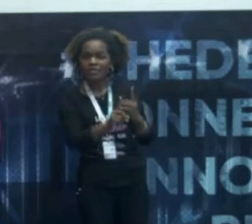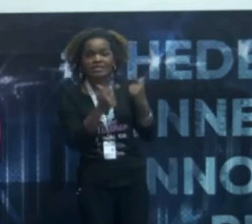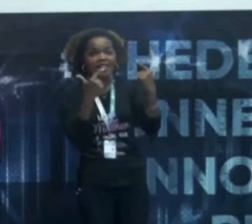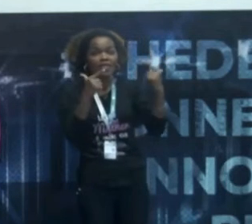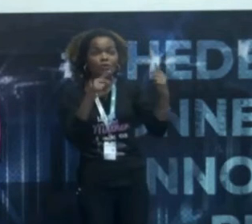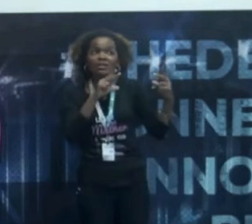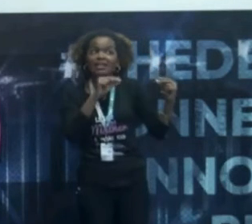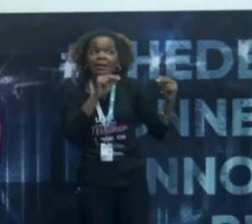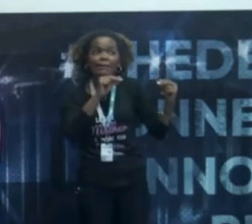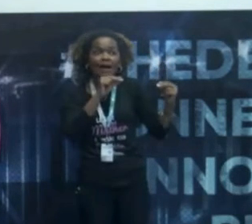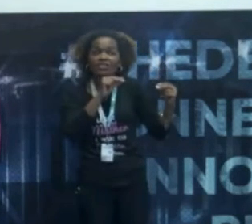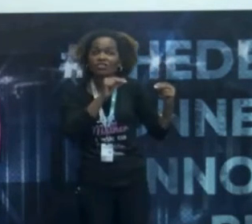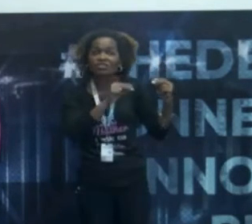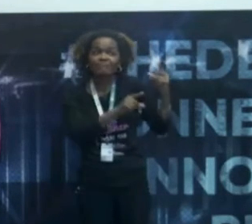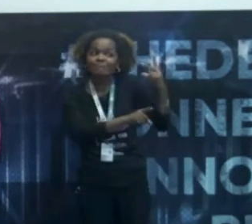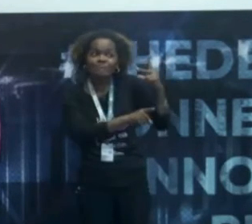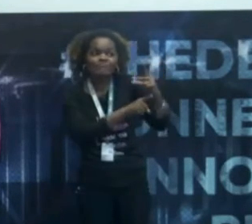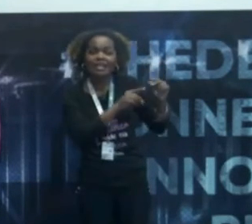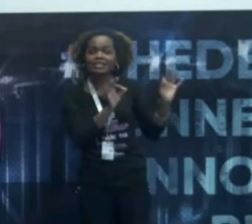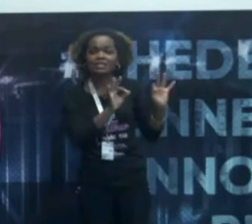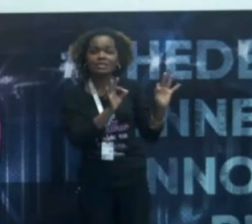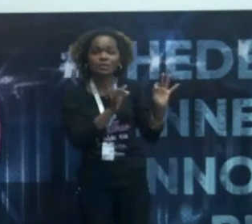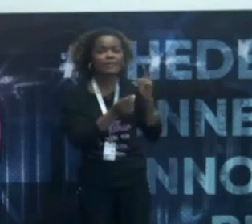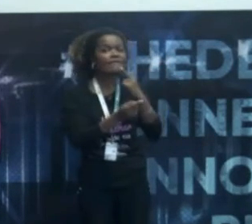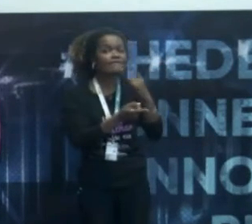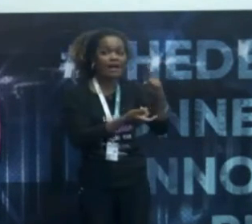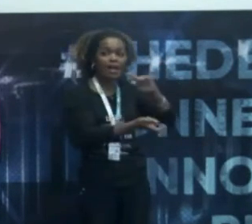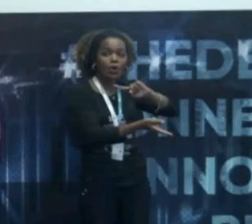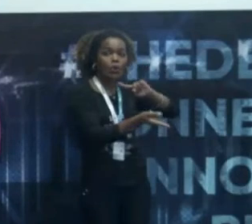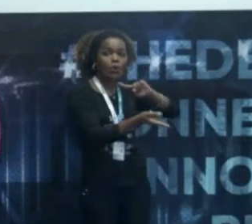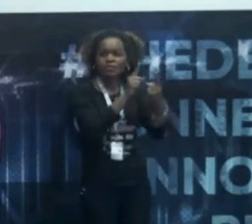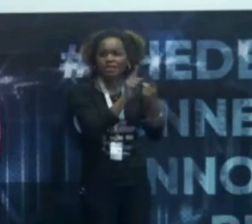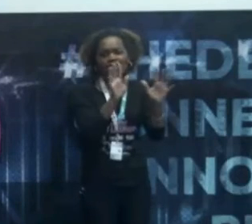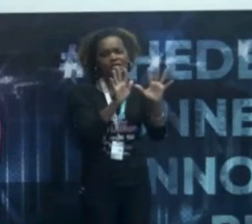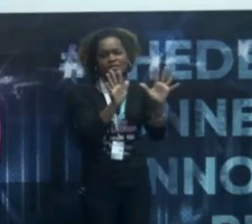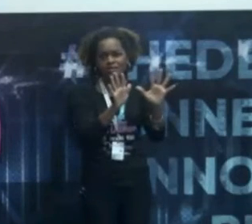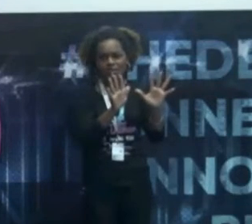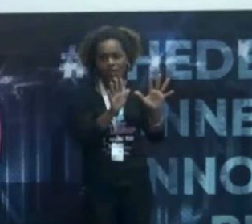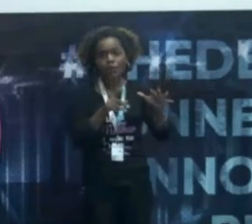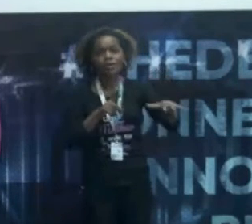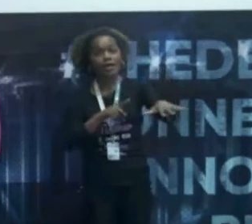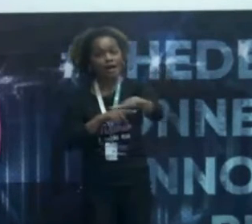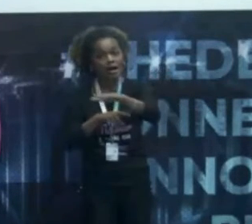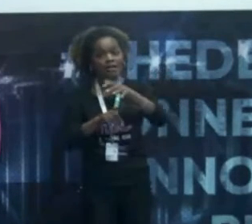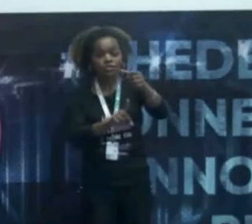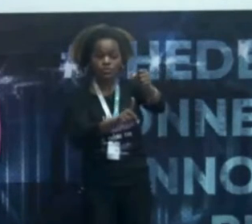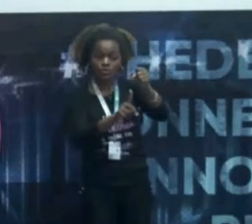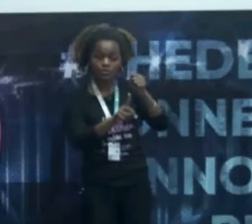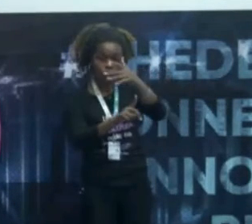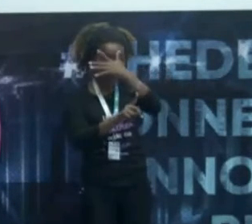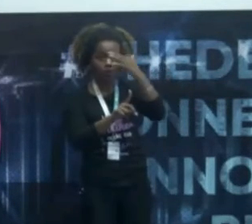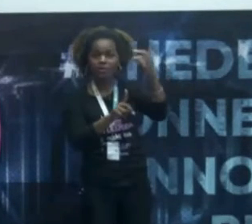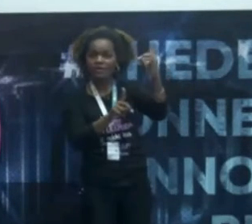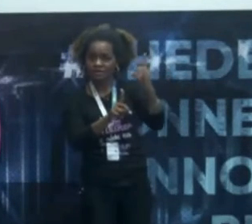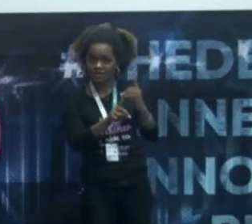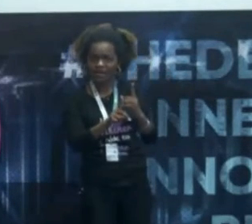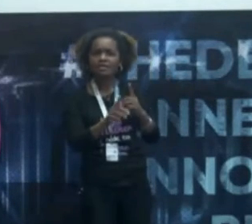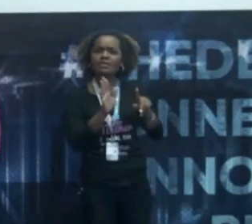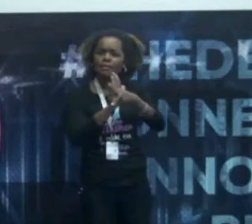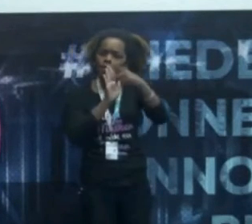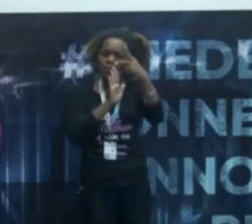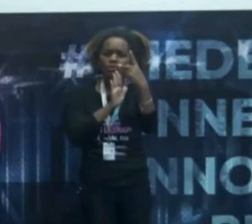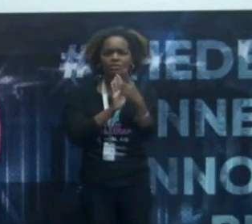polêmica em cima disso. Quem diz o contrário não entende o espaço da pessoa com deficiência. É bem simples. Agora, se